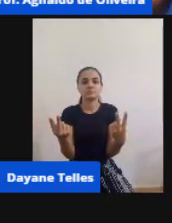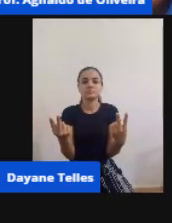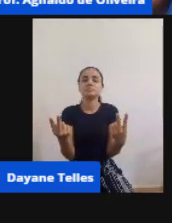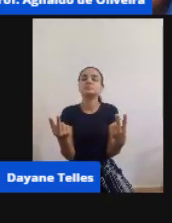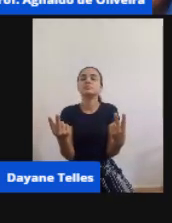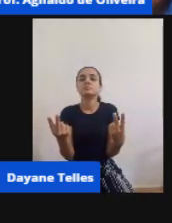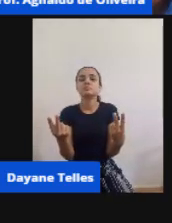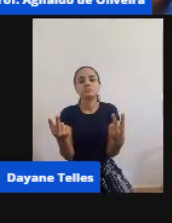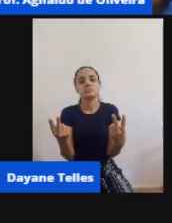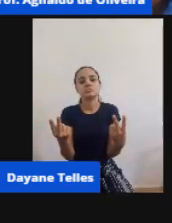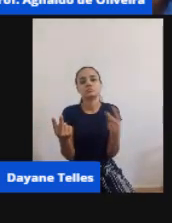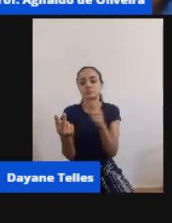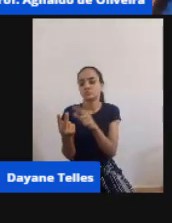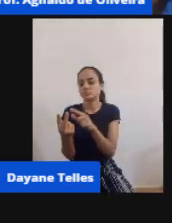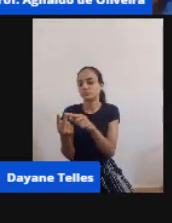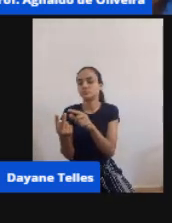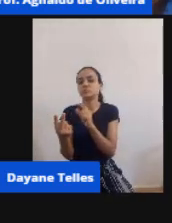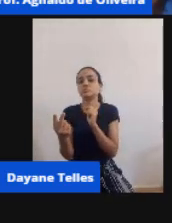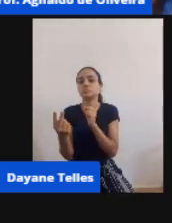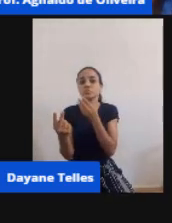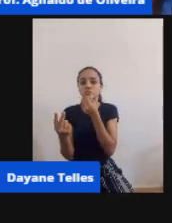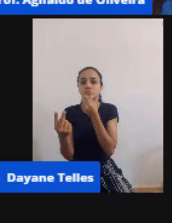Mariana.